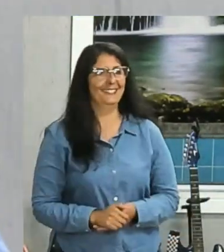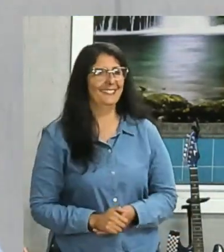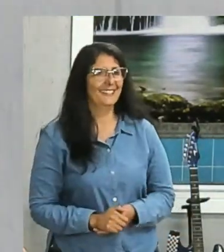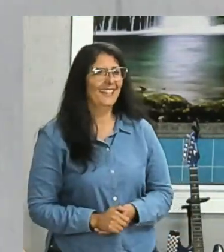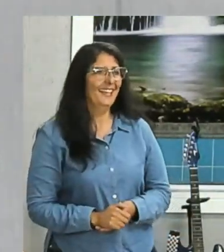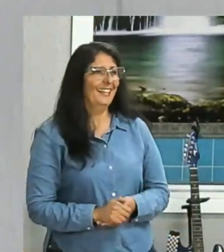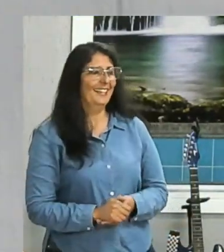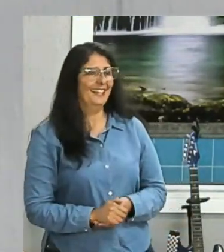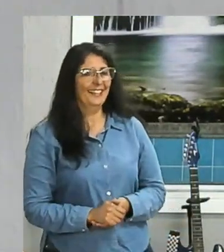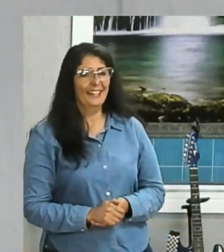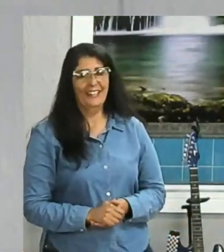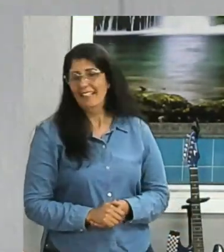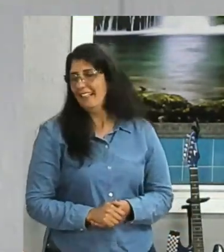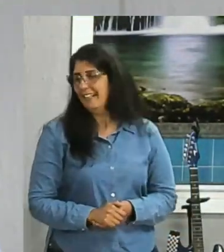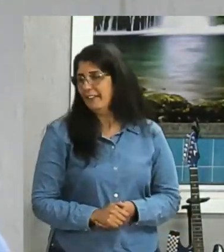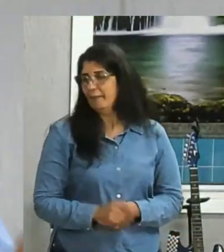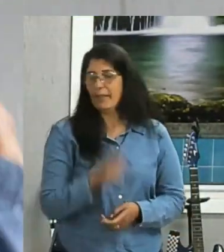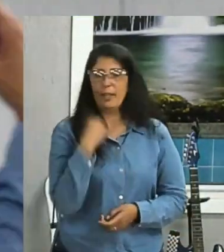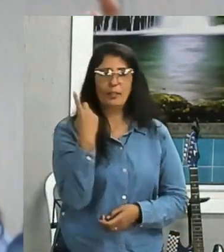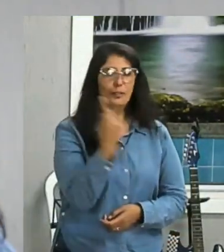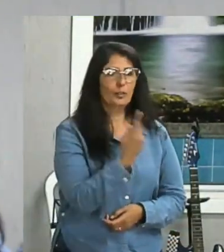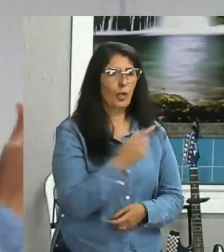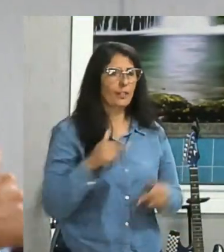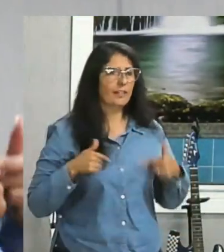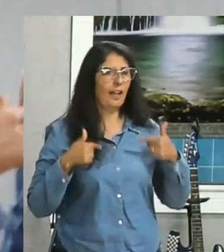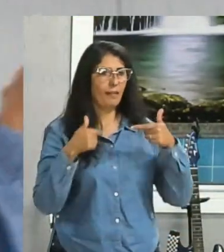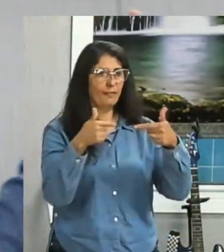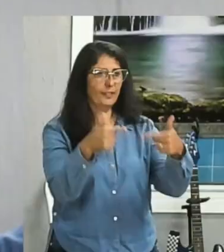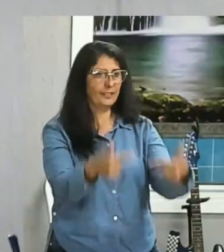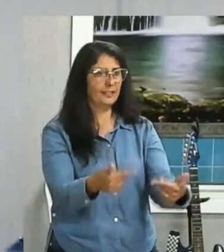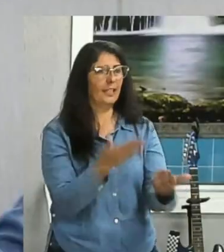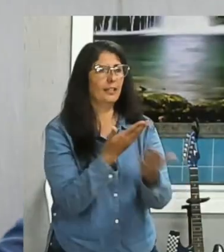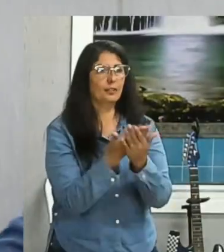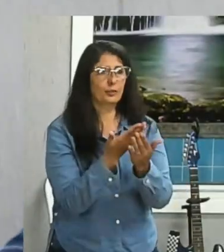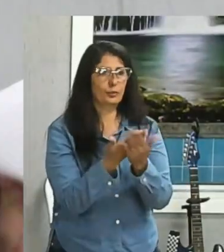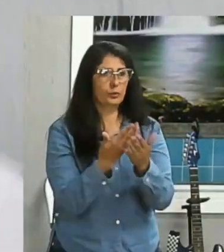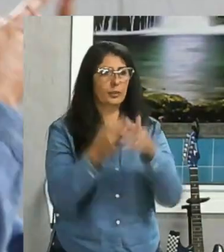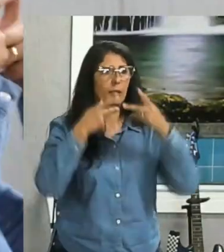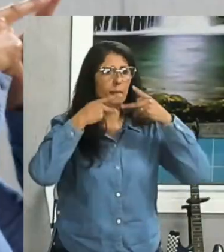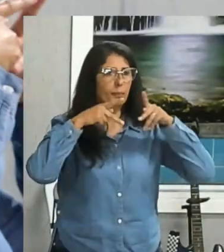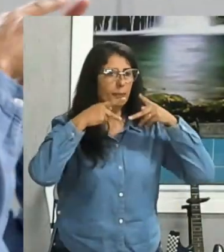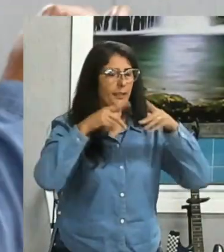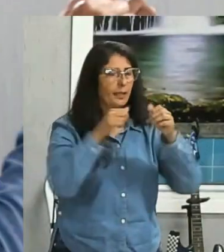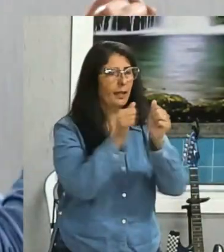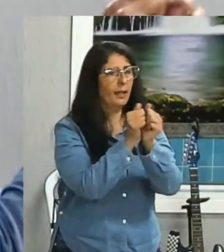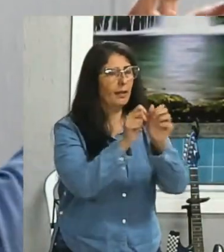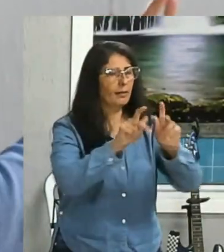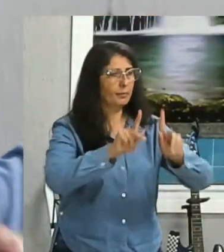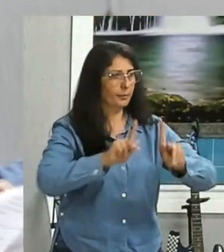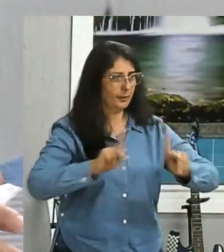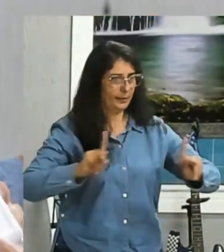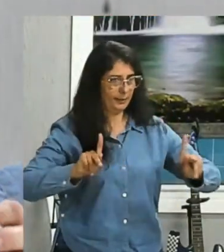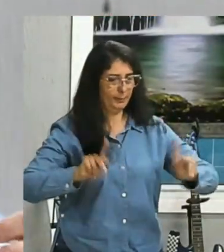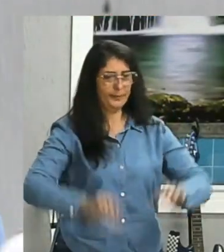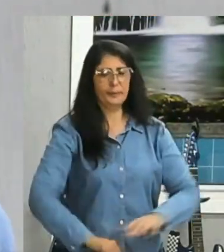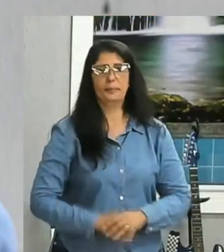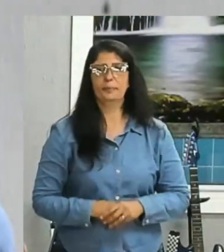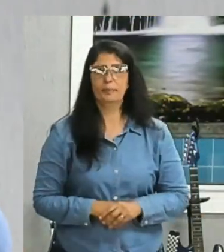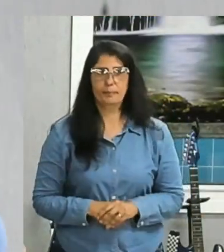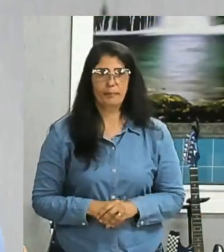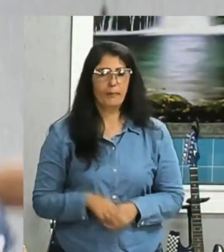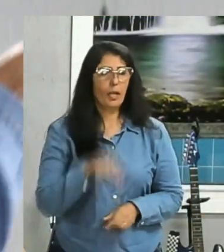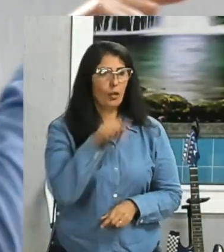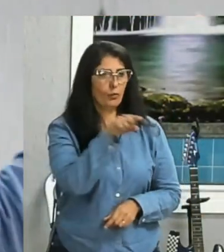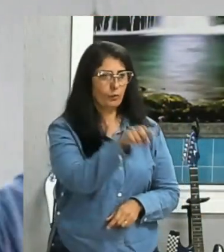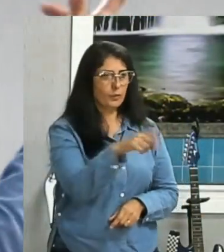Irmãos, nós vamos então avançar na exposição do livro de Apocalipse. Abra